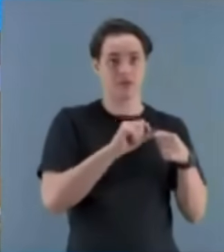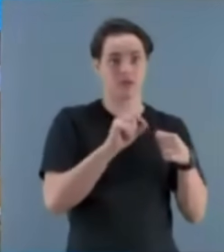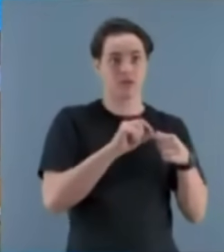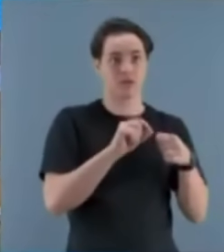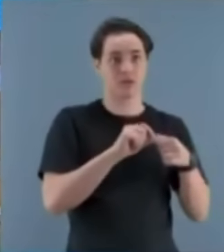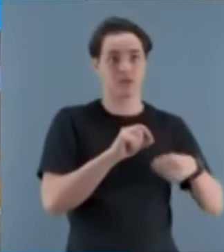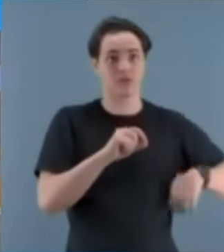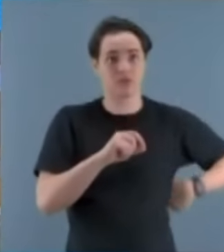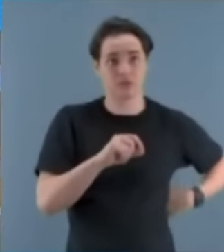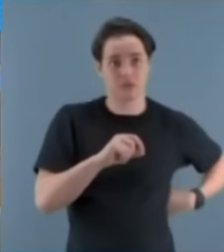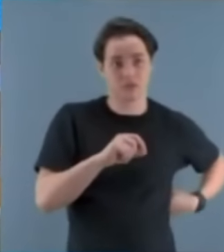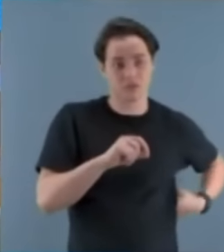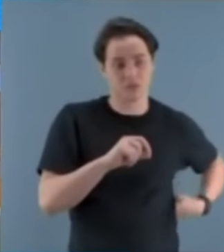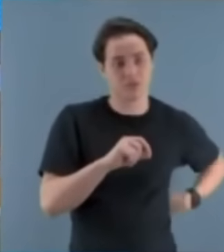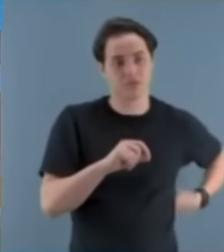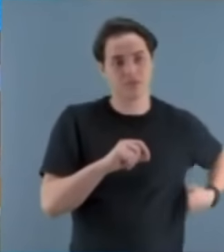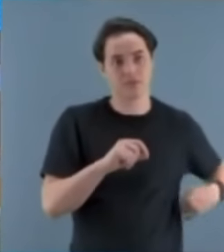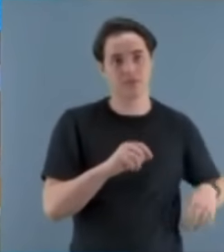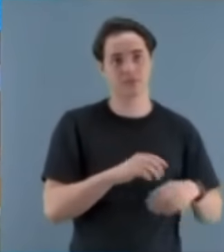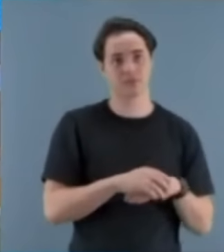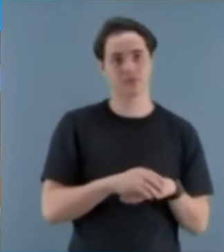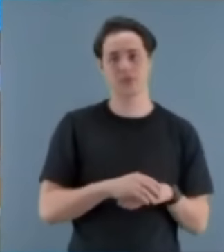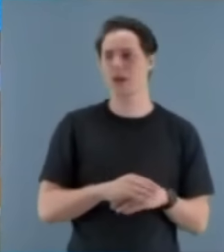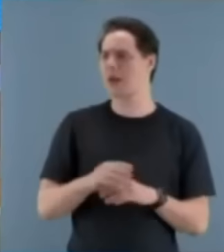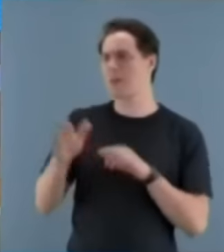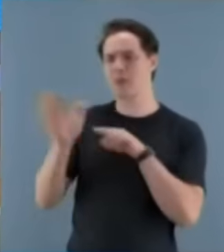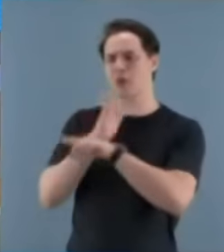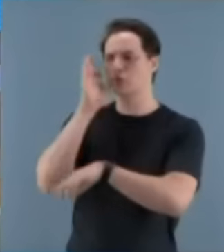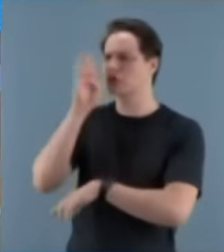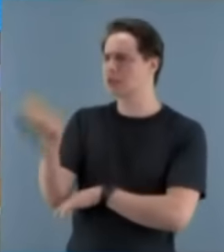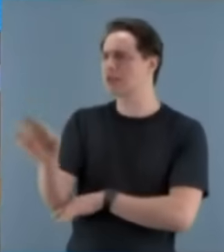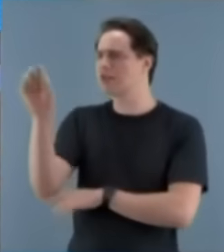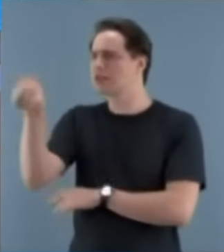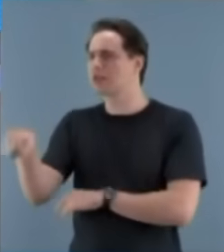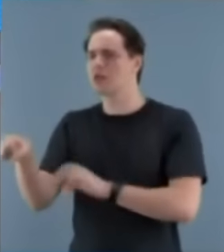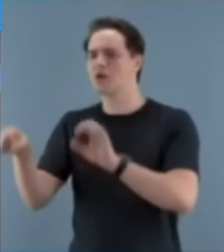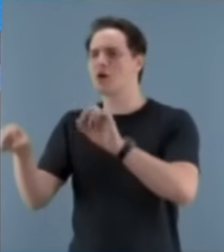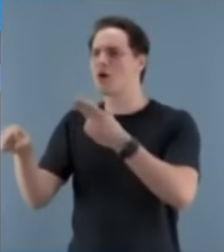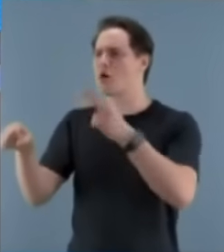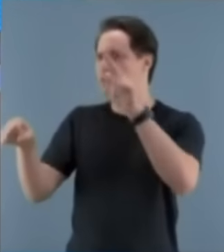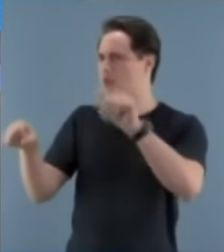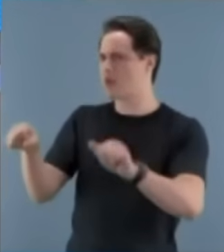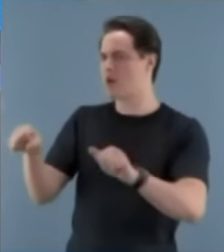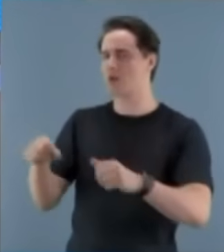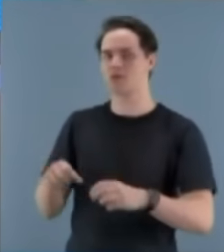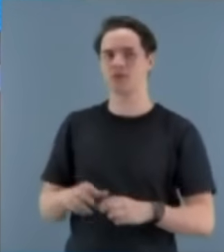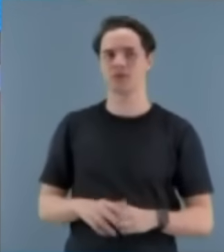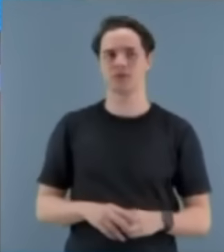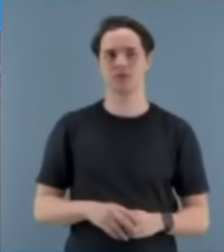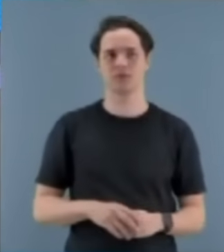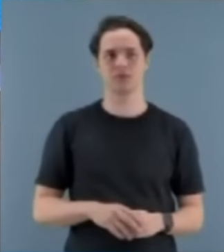filhos? Pergunta é objetiva, é sim ou não? Eu estive...